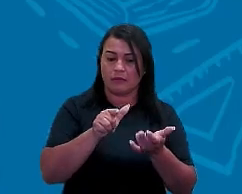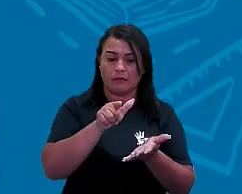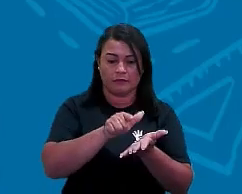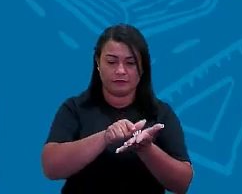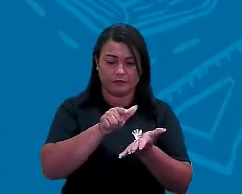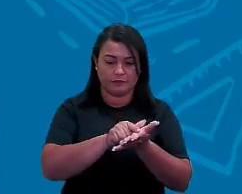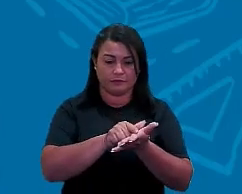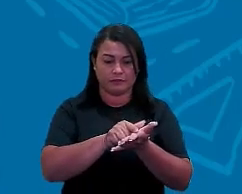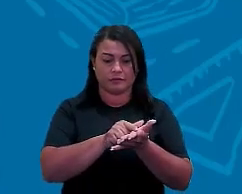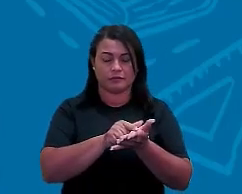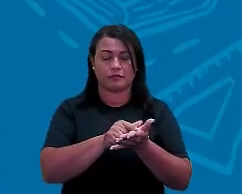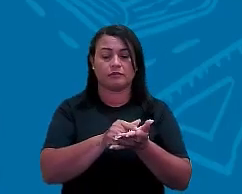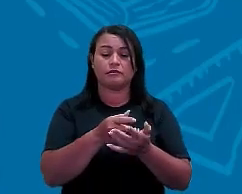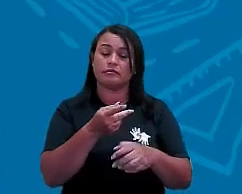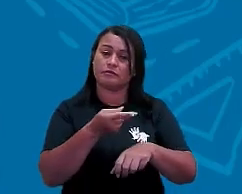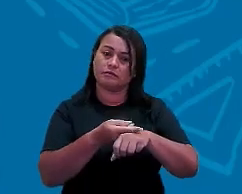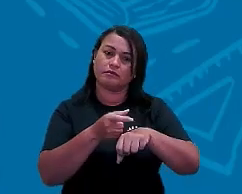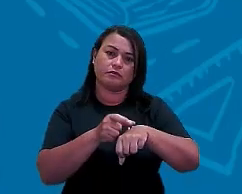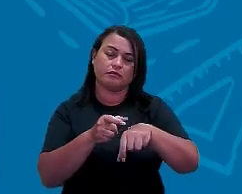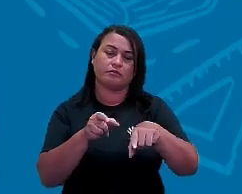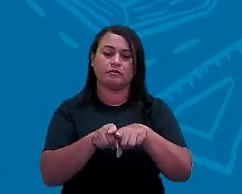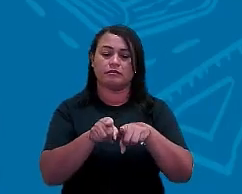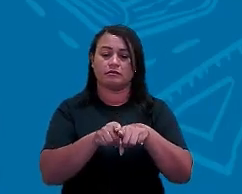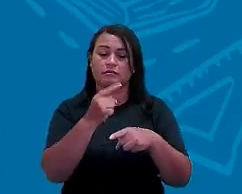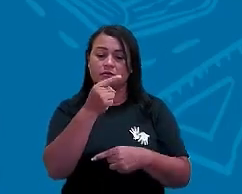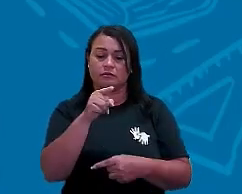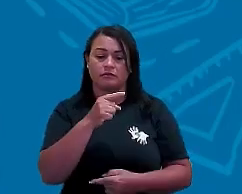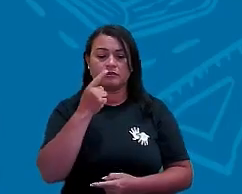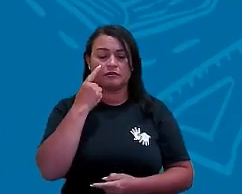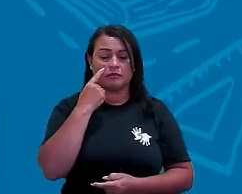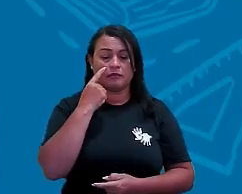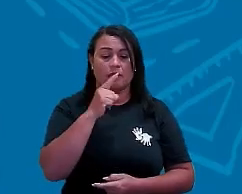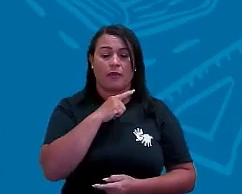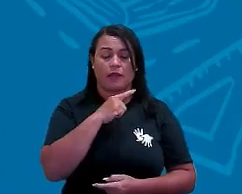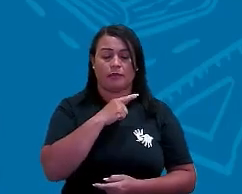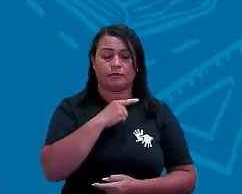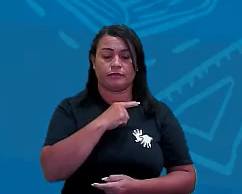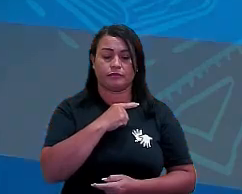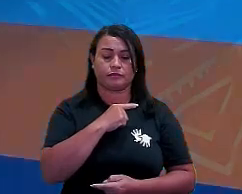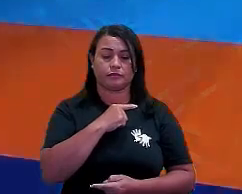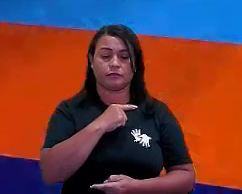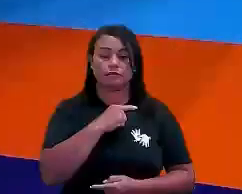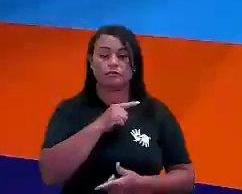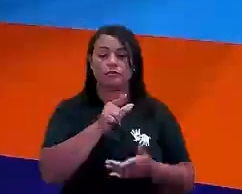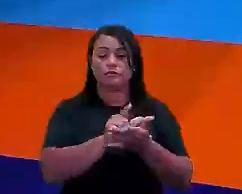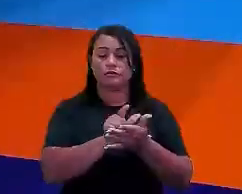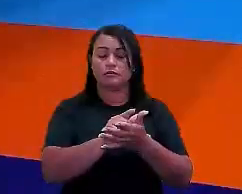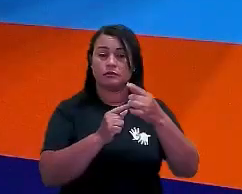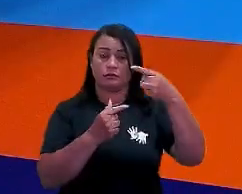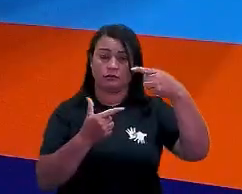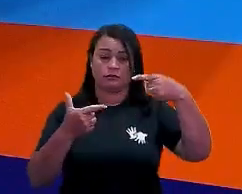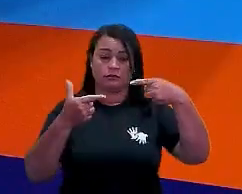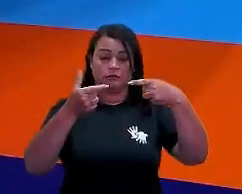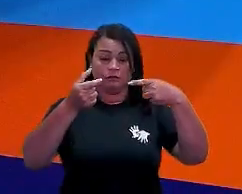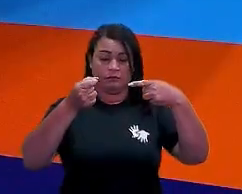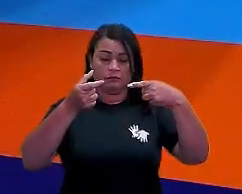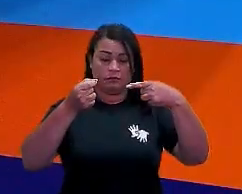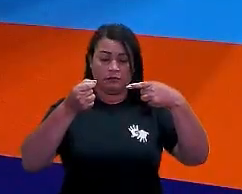vou marcar a opção certa. Então, conta comigo aqui, ó. Eu tenho uma cédula de